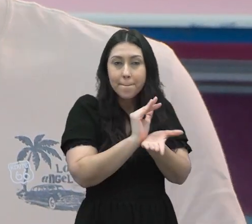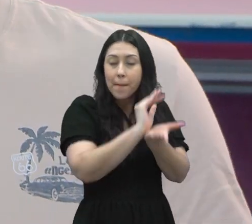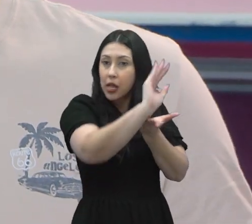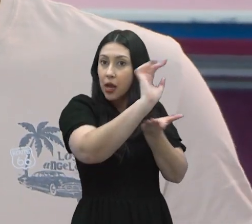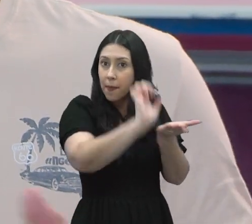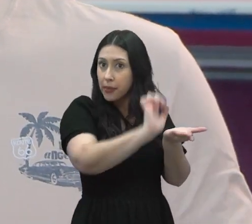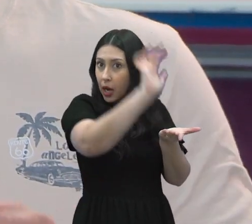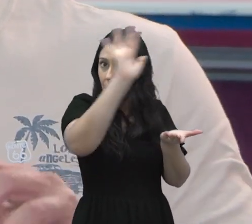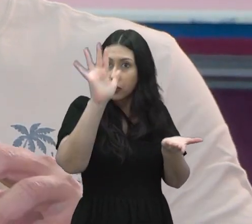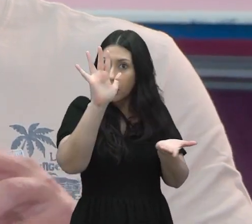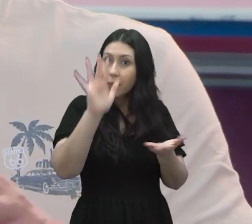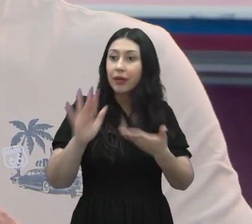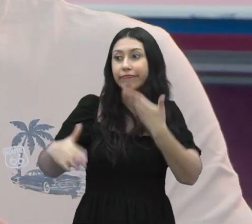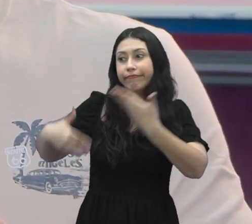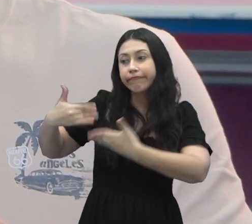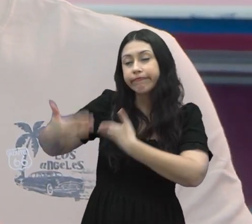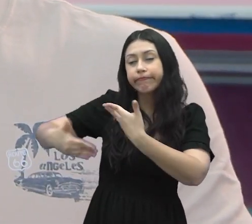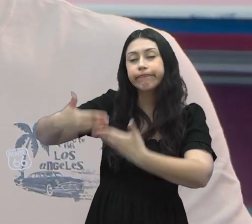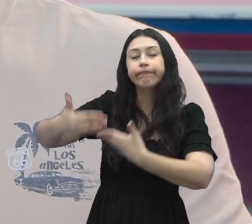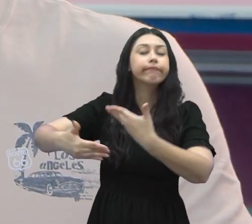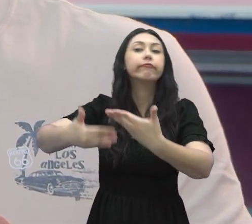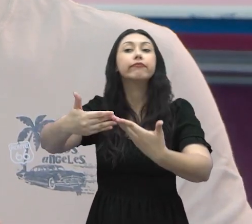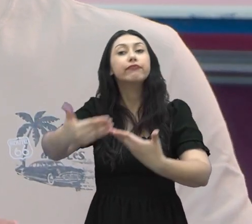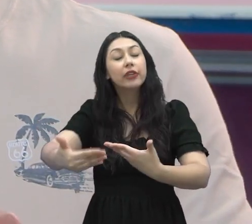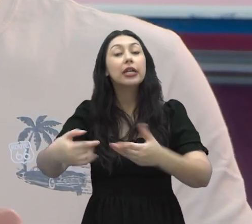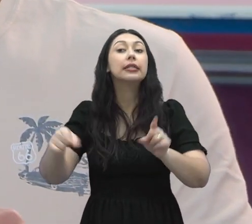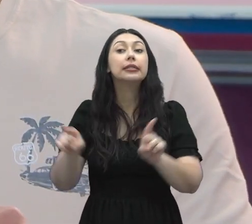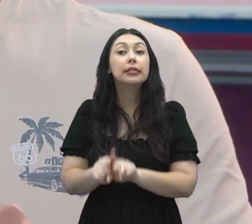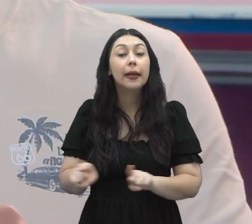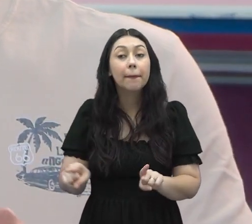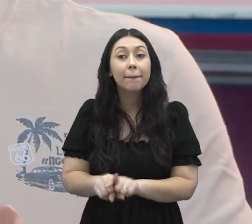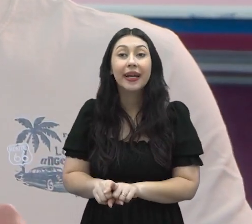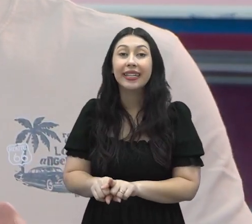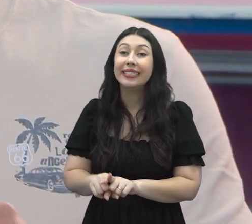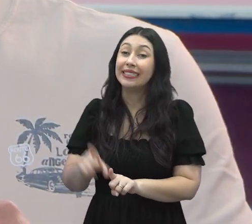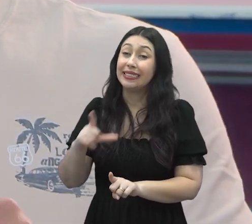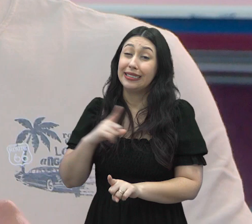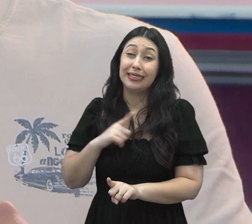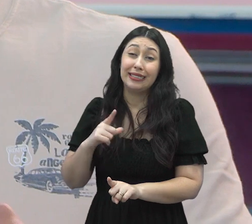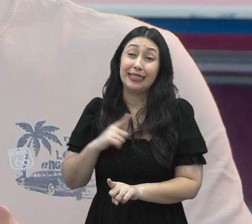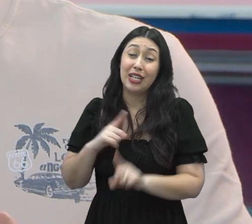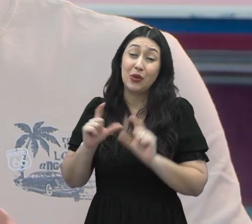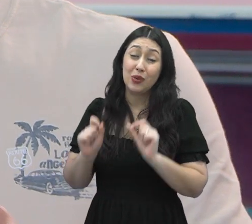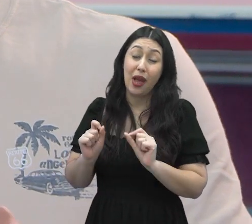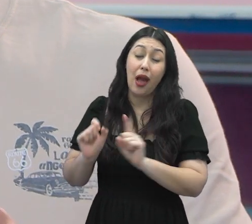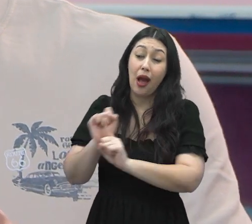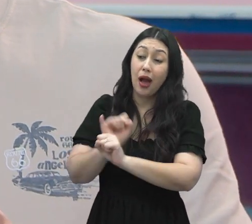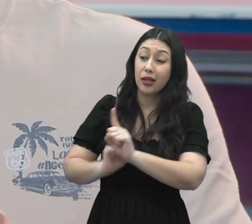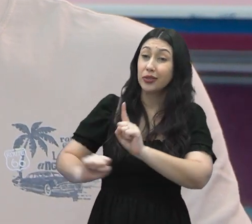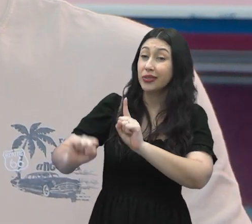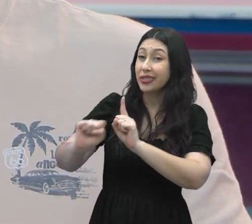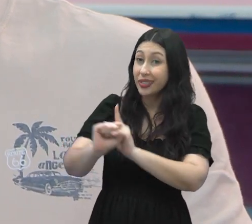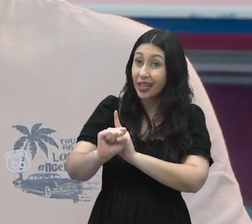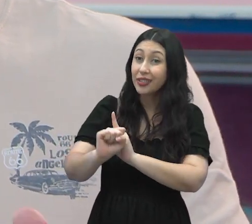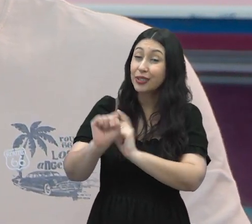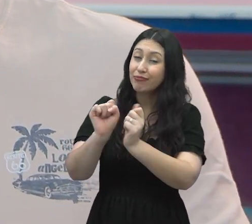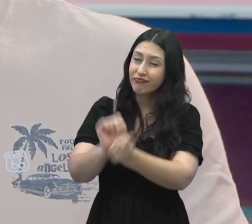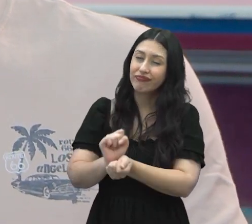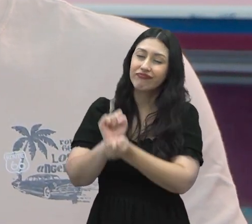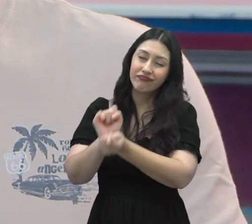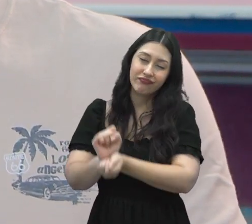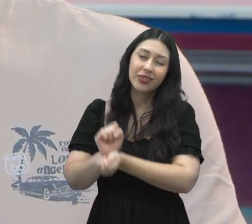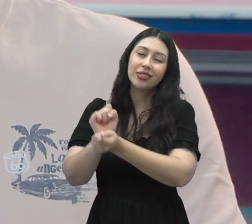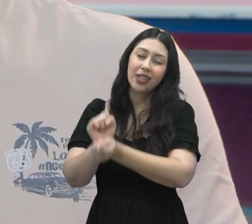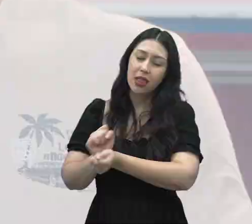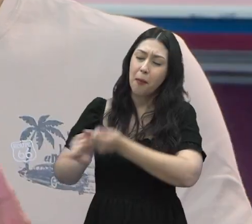né? E essa marca veio se constituindo historicamente, carregada também com uma marca profunda da nossa sociedade, que é o processo